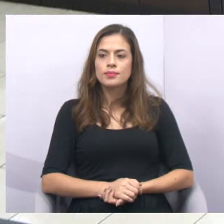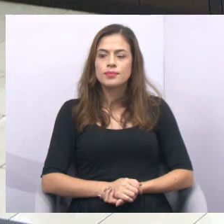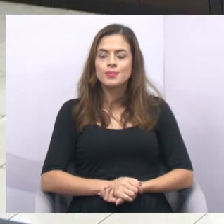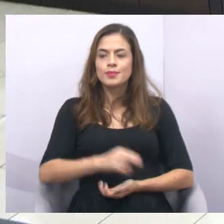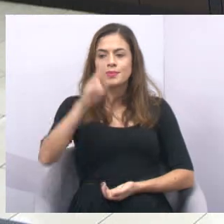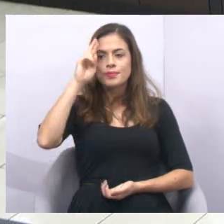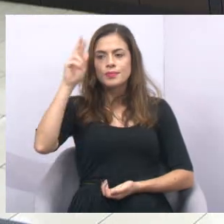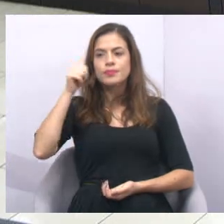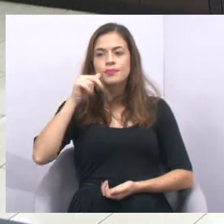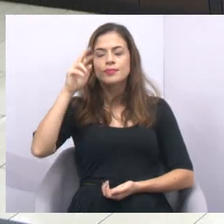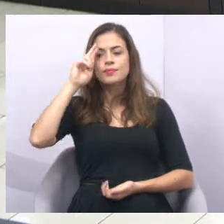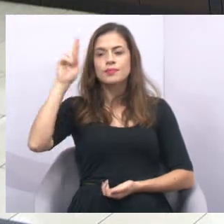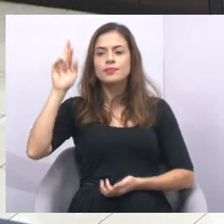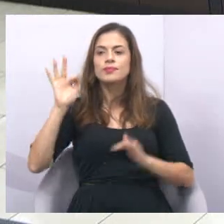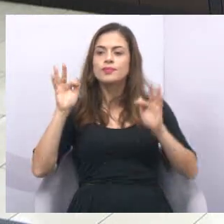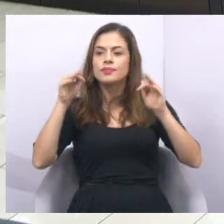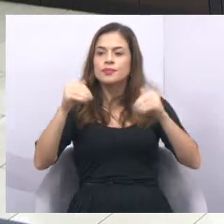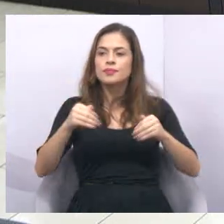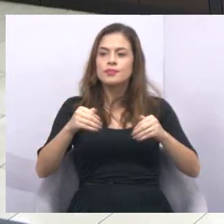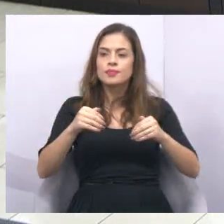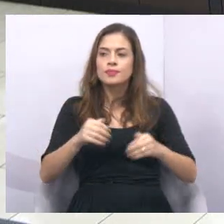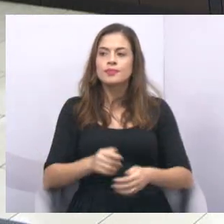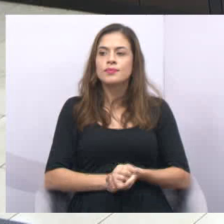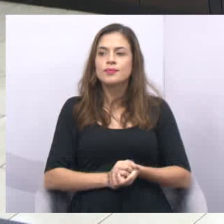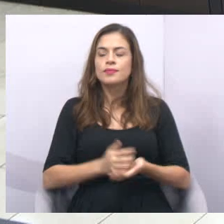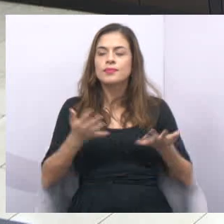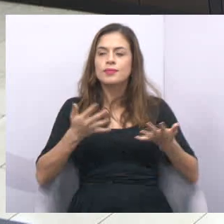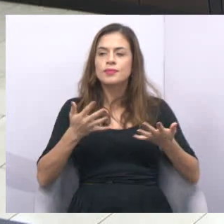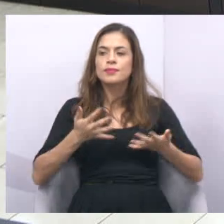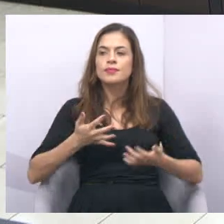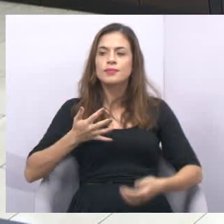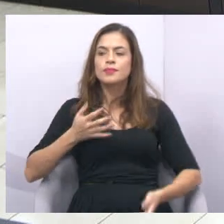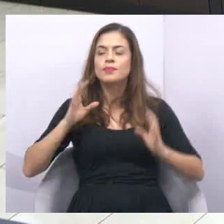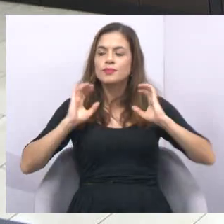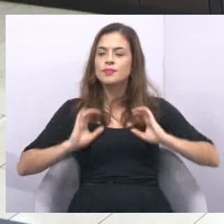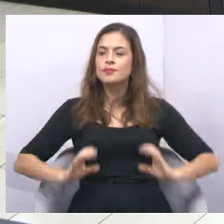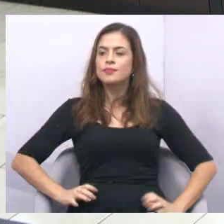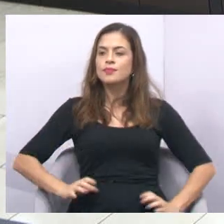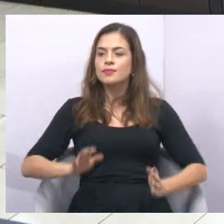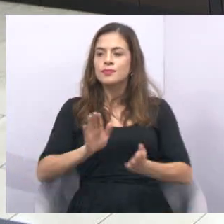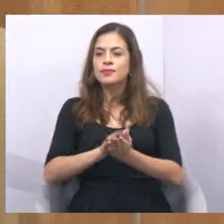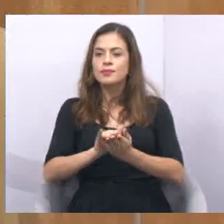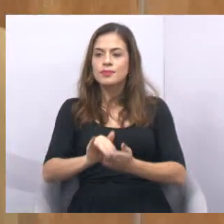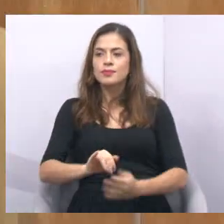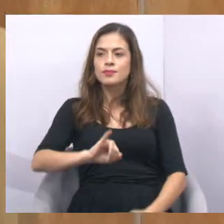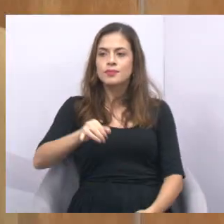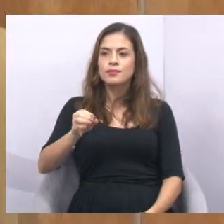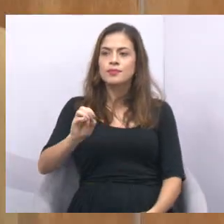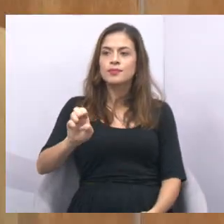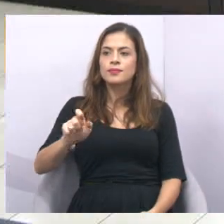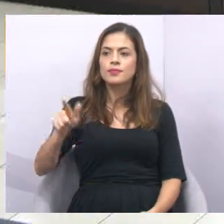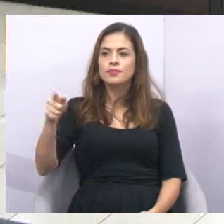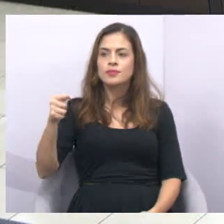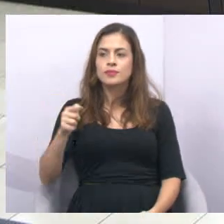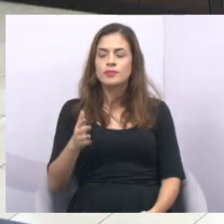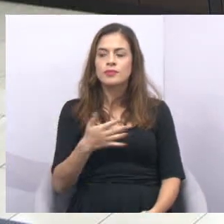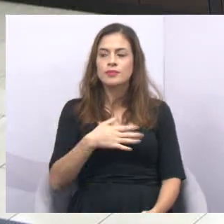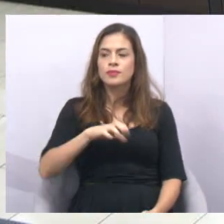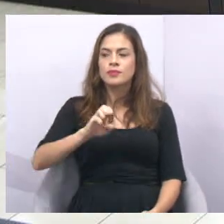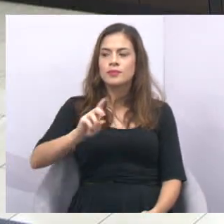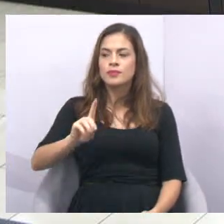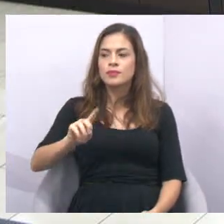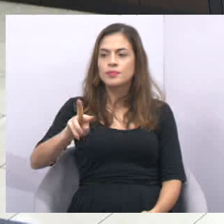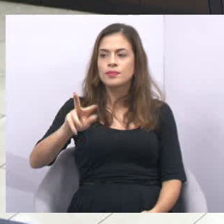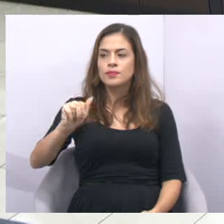Senhoras e senhores, enfim, com a palavra agora, o cidadão jacareiense José Edivar Simões.